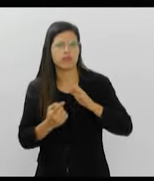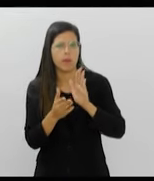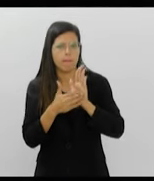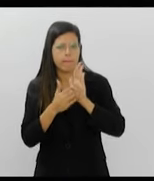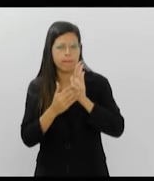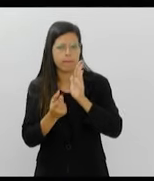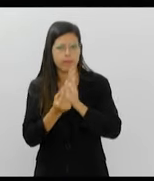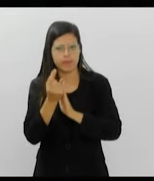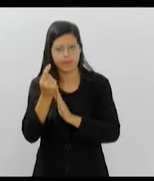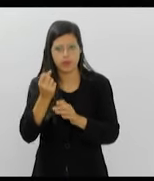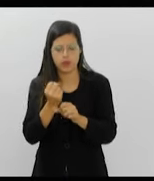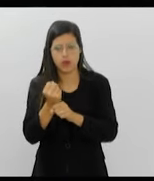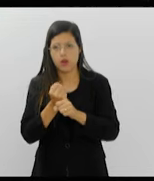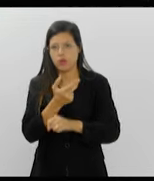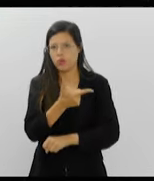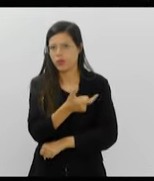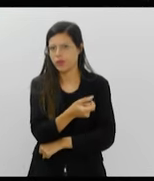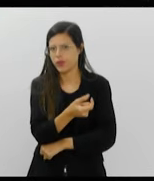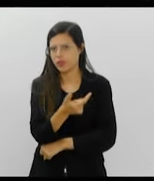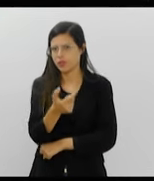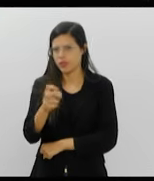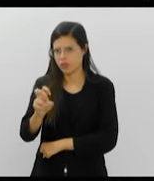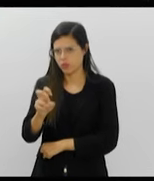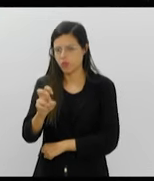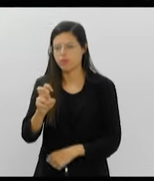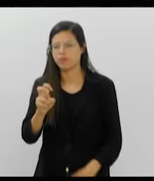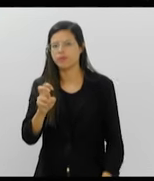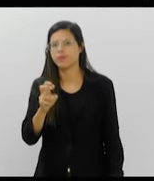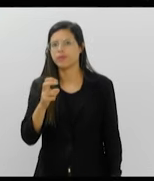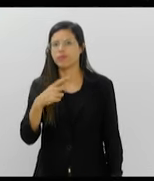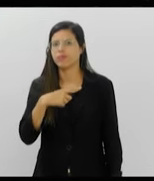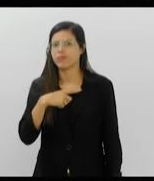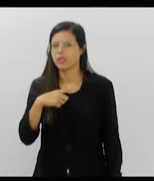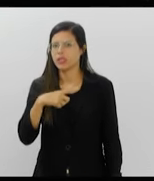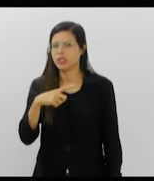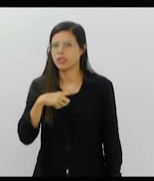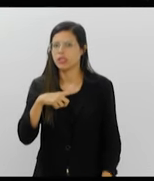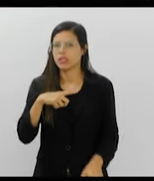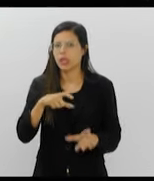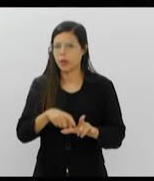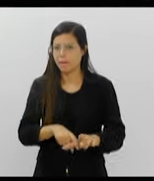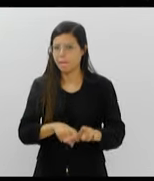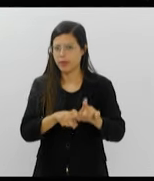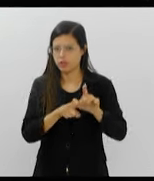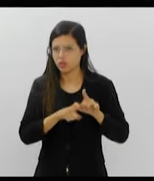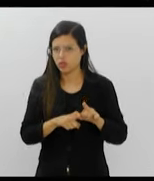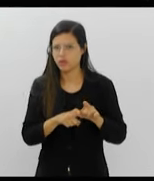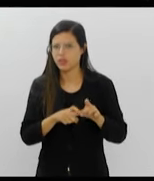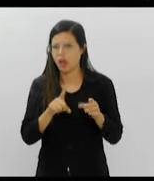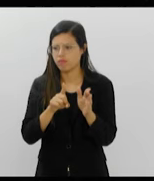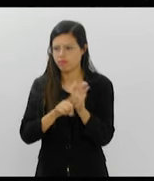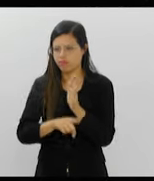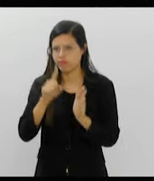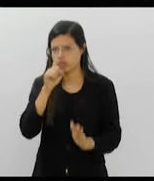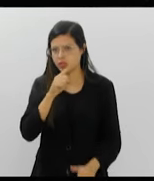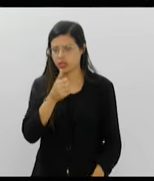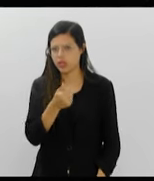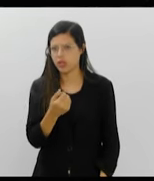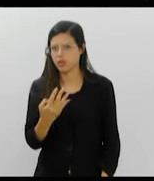do orçamento para 2025, que tem um rombo de 14,6